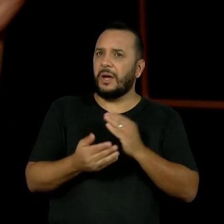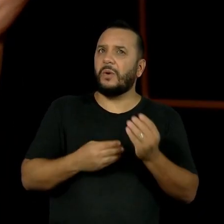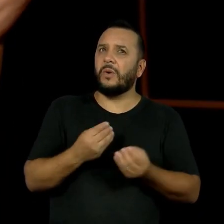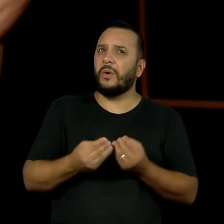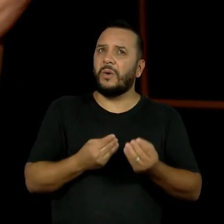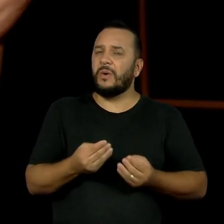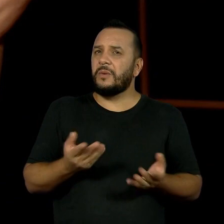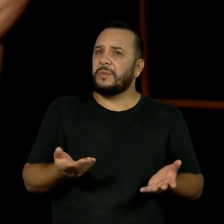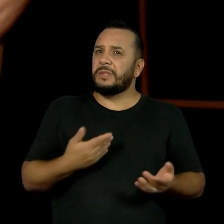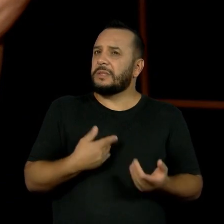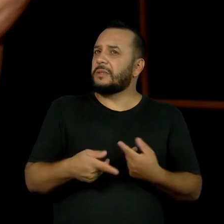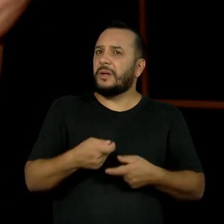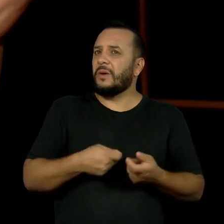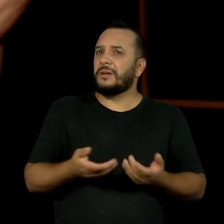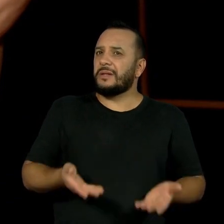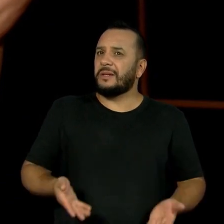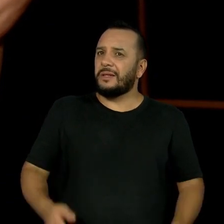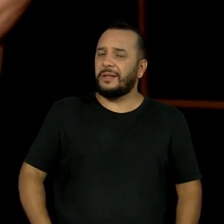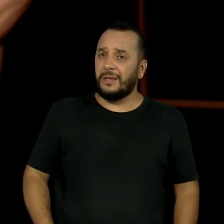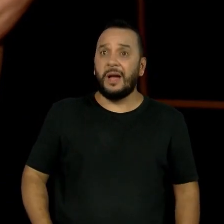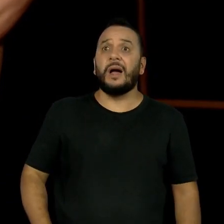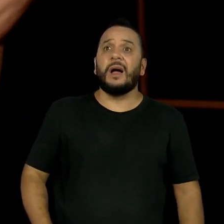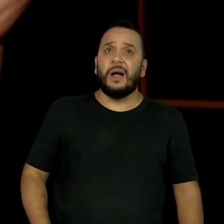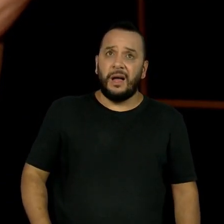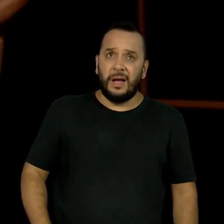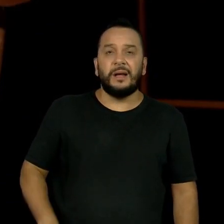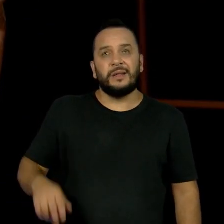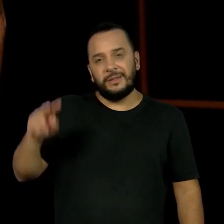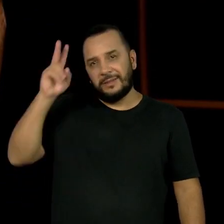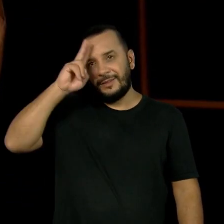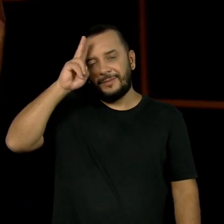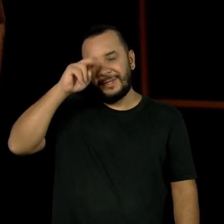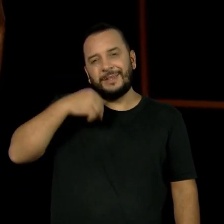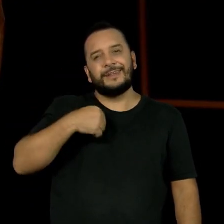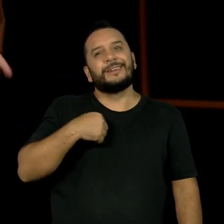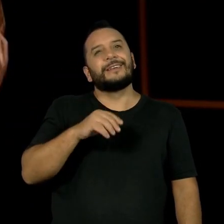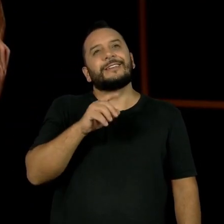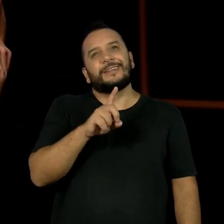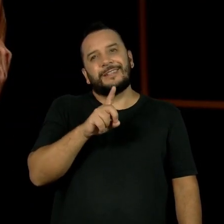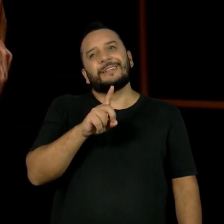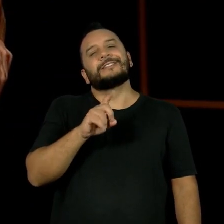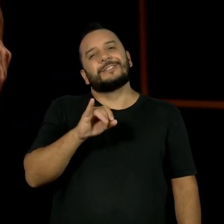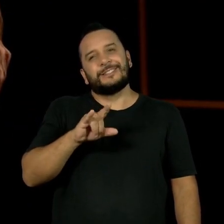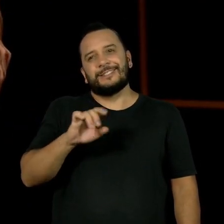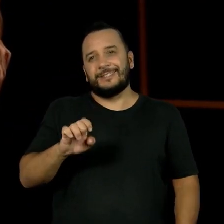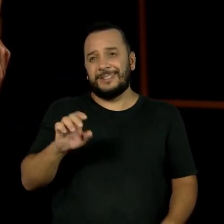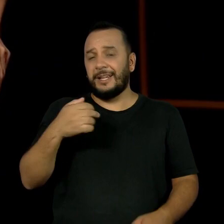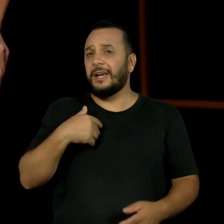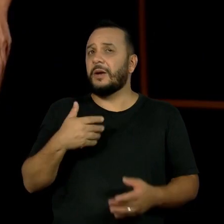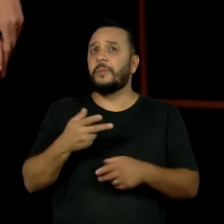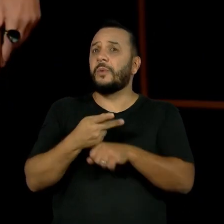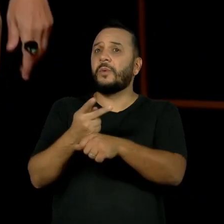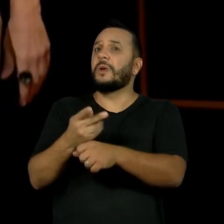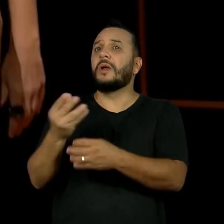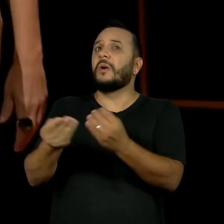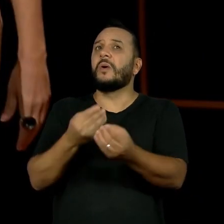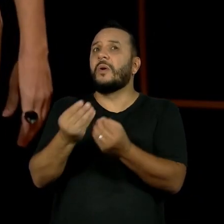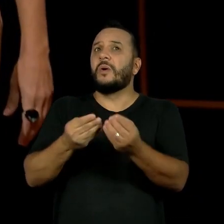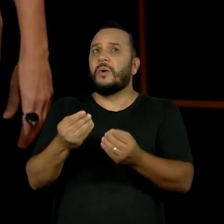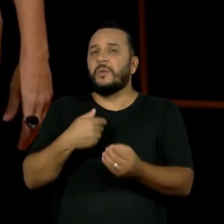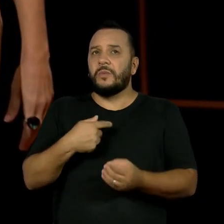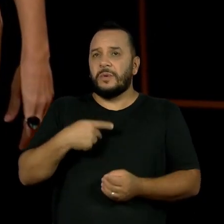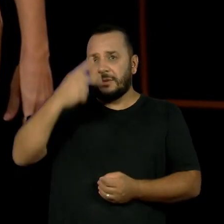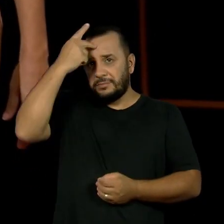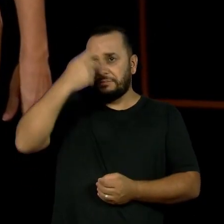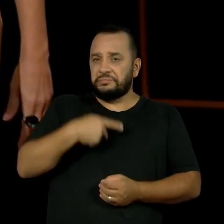que é esse negócio aqui? Ah, é? Lembrei da Dili. Procurei a Dili, falei assim, Dili, como é que é esse negócio de se